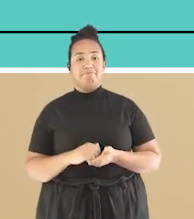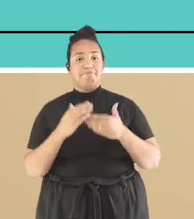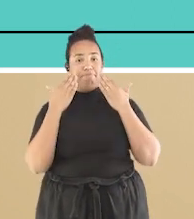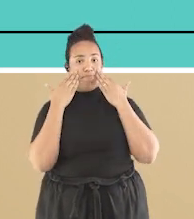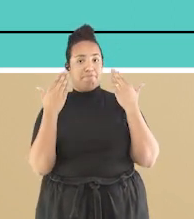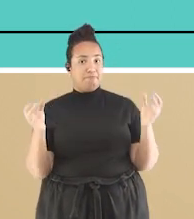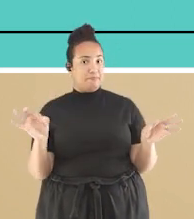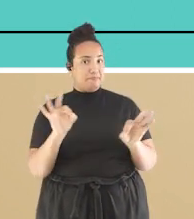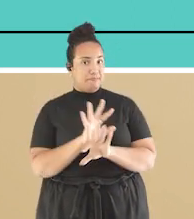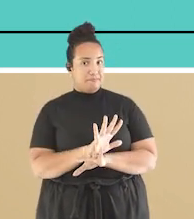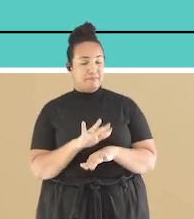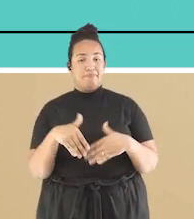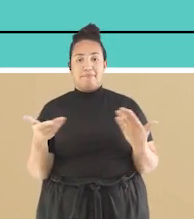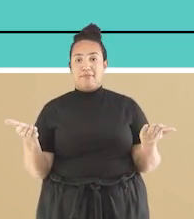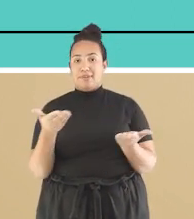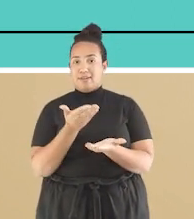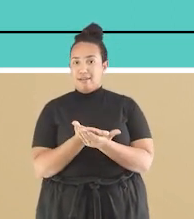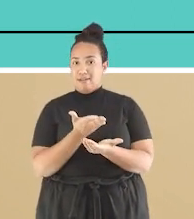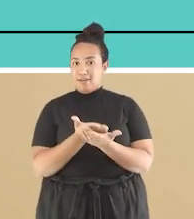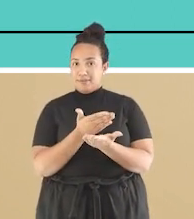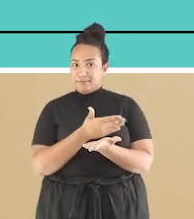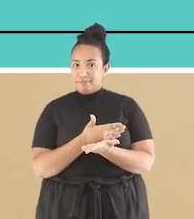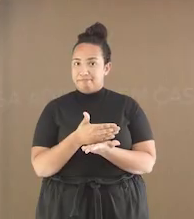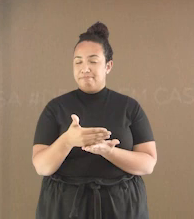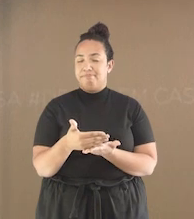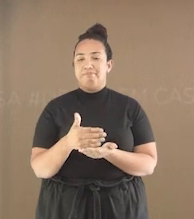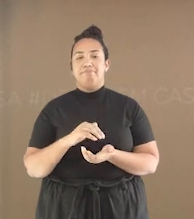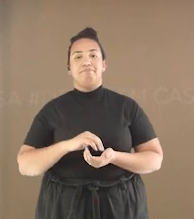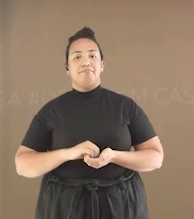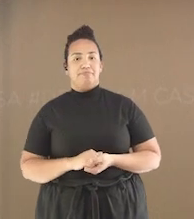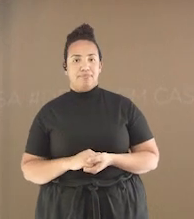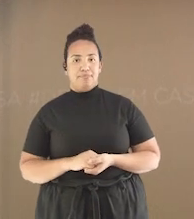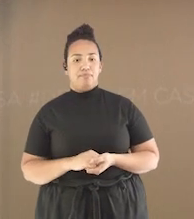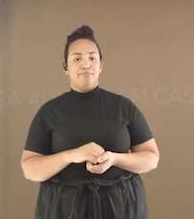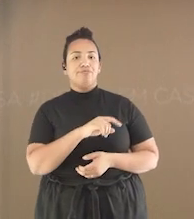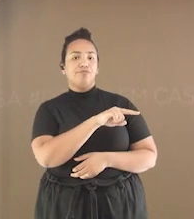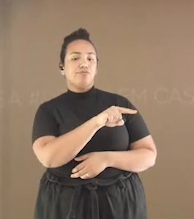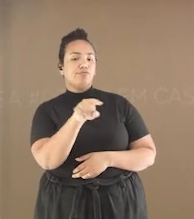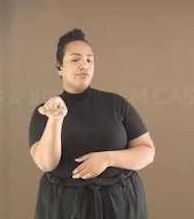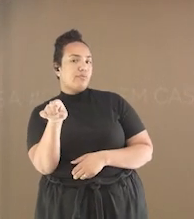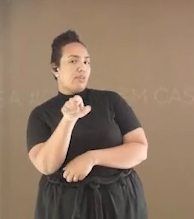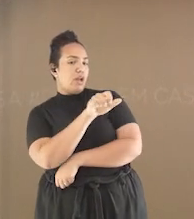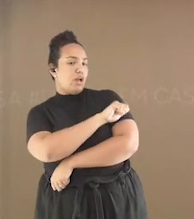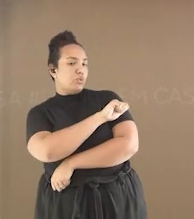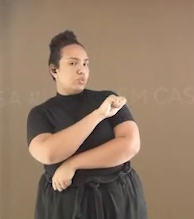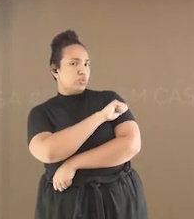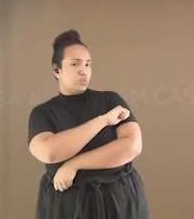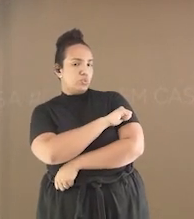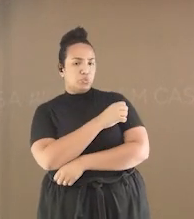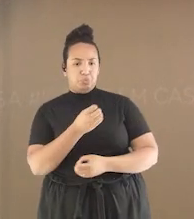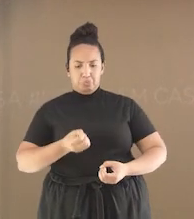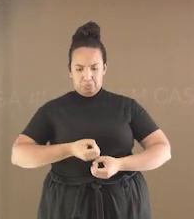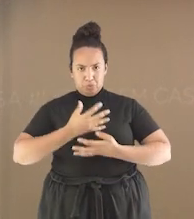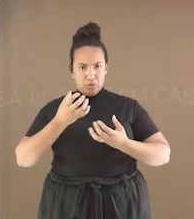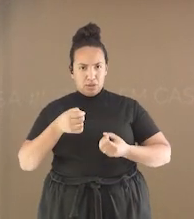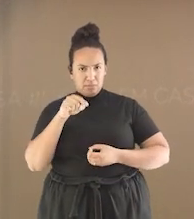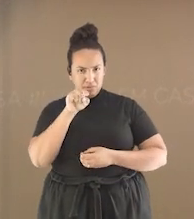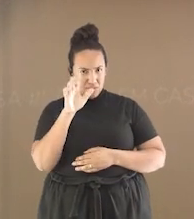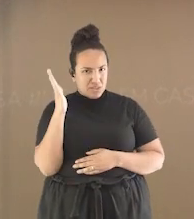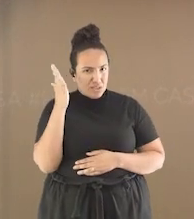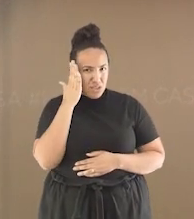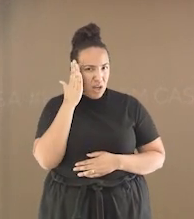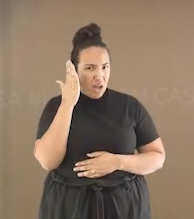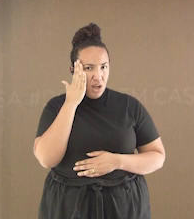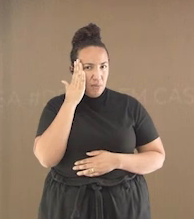Apresentações feitas, agora vamos para a nossa aula. Você, estudante, sabe o que é um poema? E